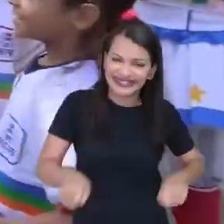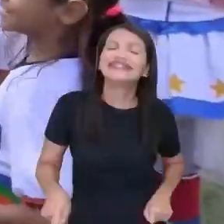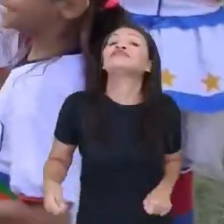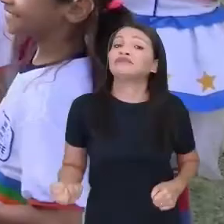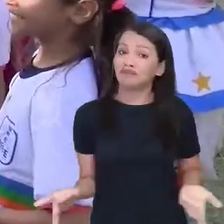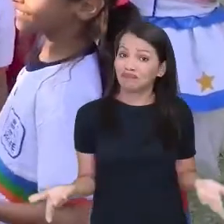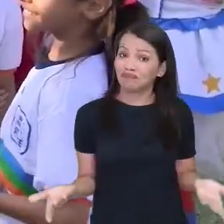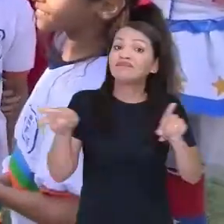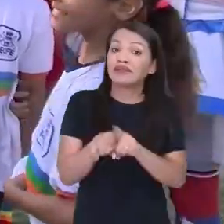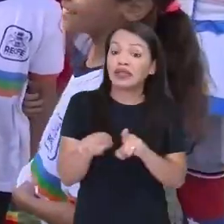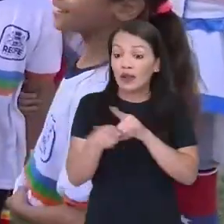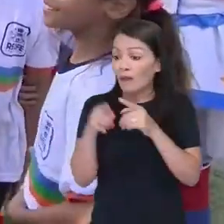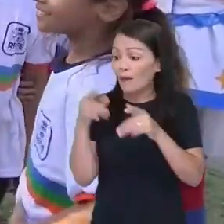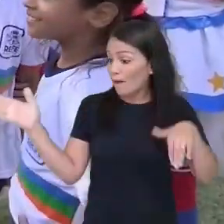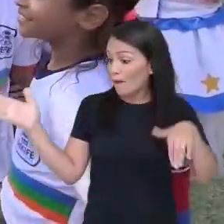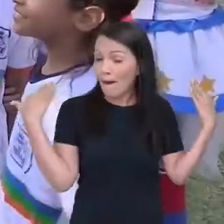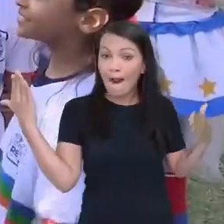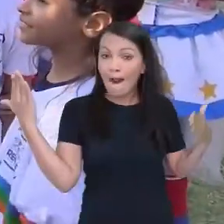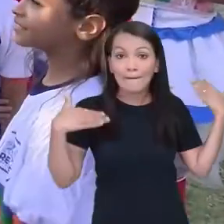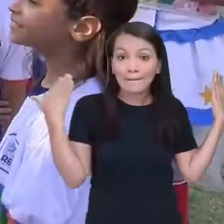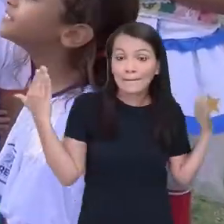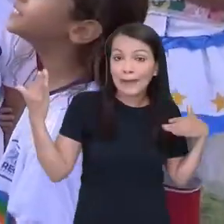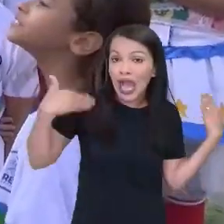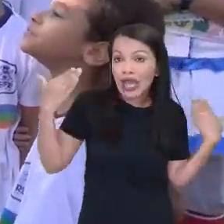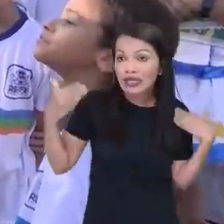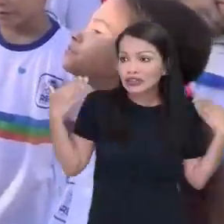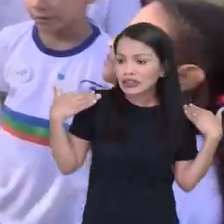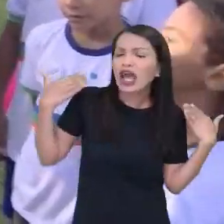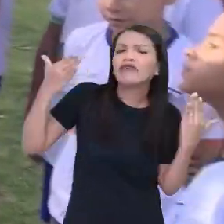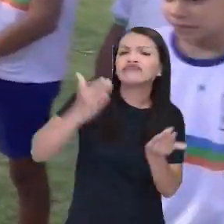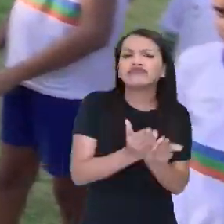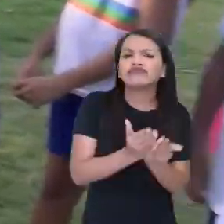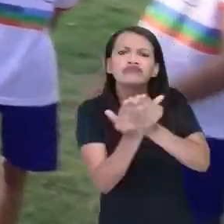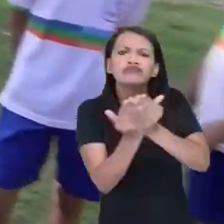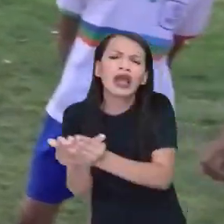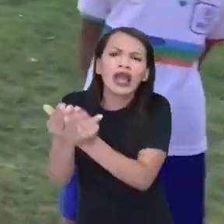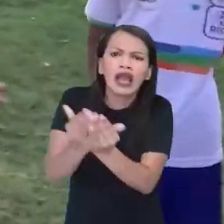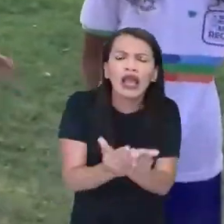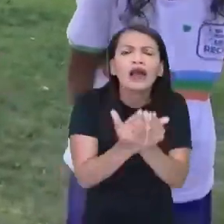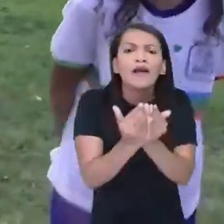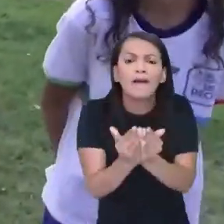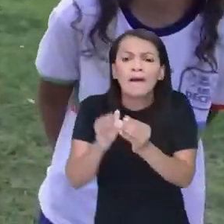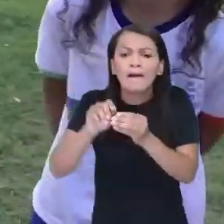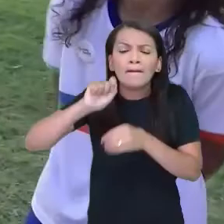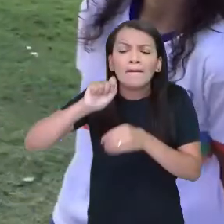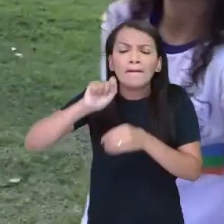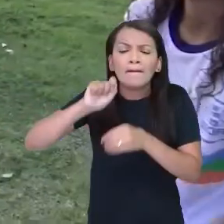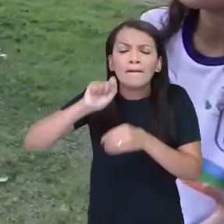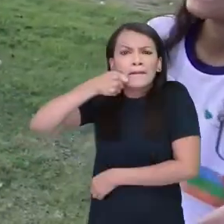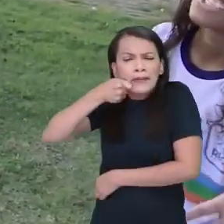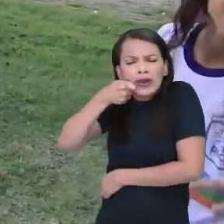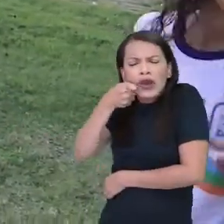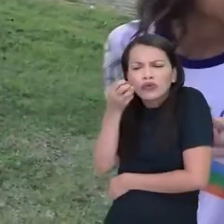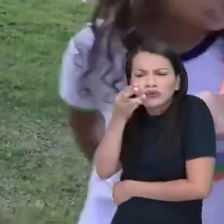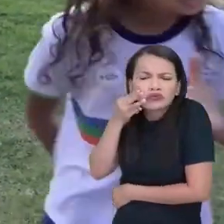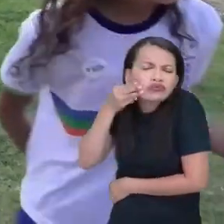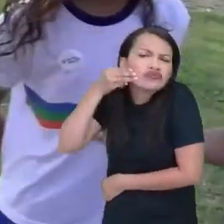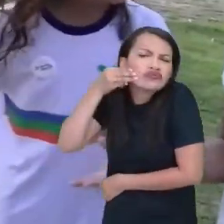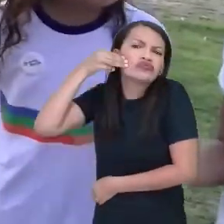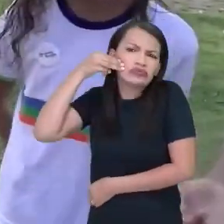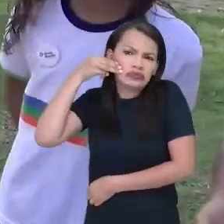um passeio de Canoa pão lambuzado de mel fica um pouquinho